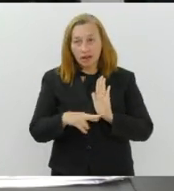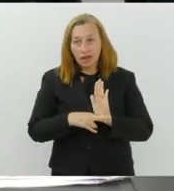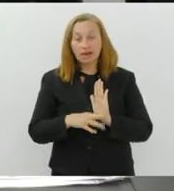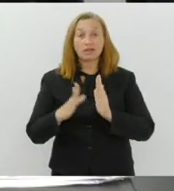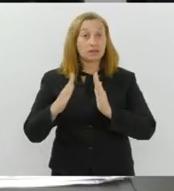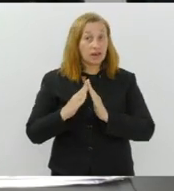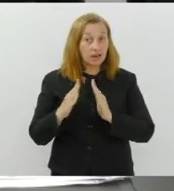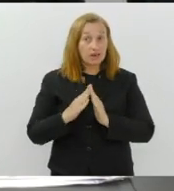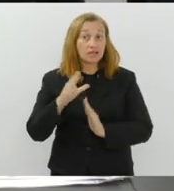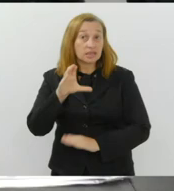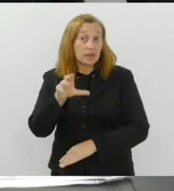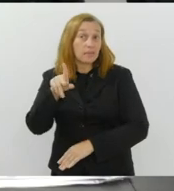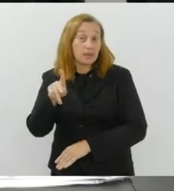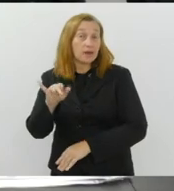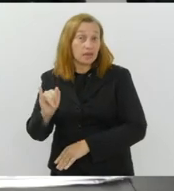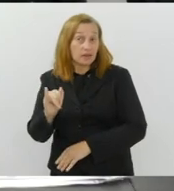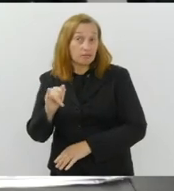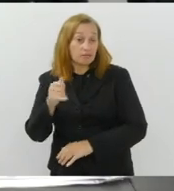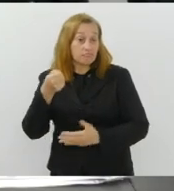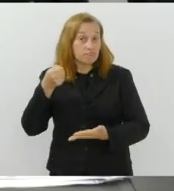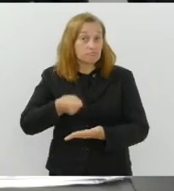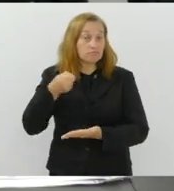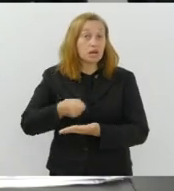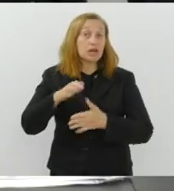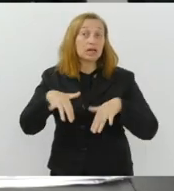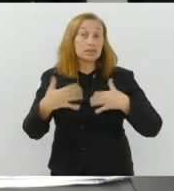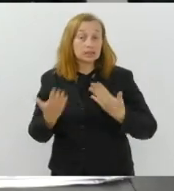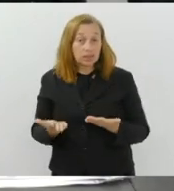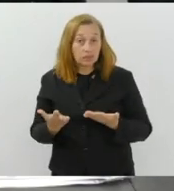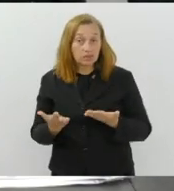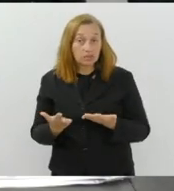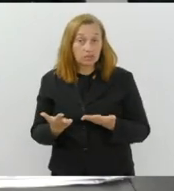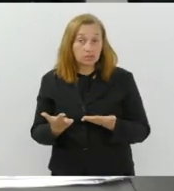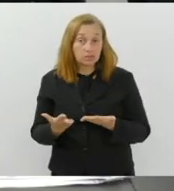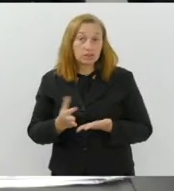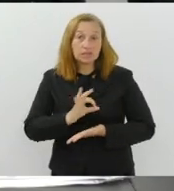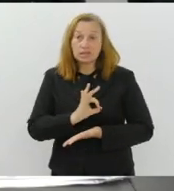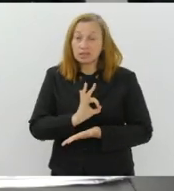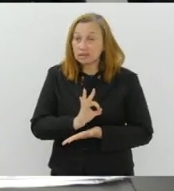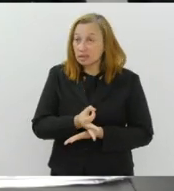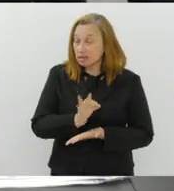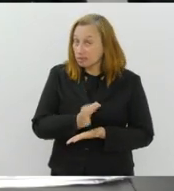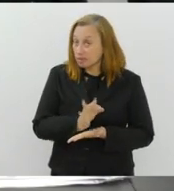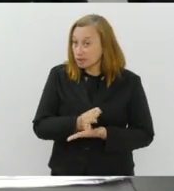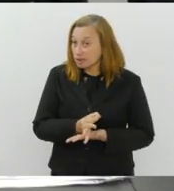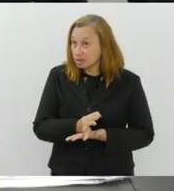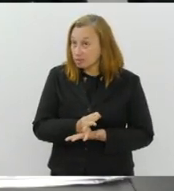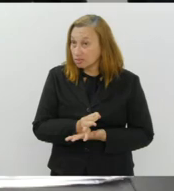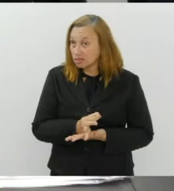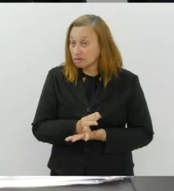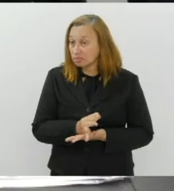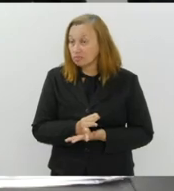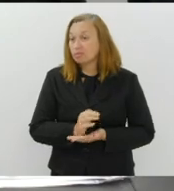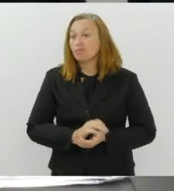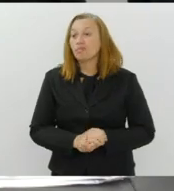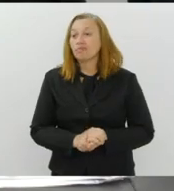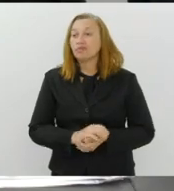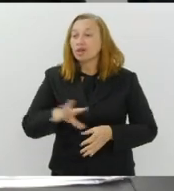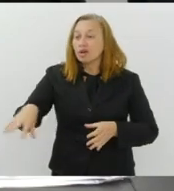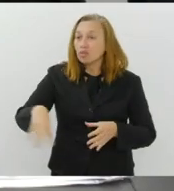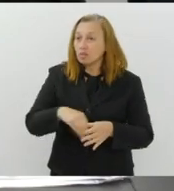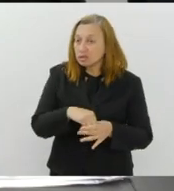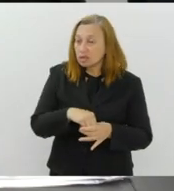casa que a CPI exige. Então, desta forma, absolutamente coerente que se faça a